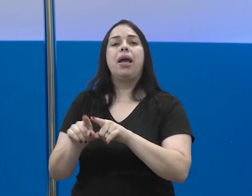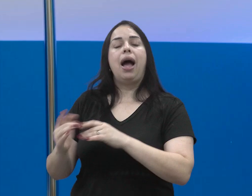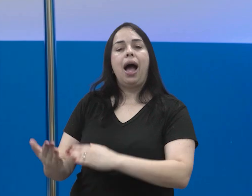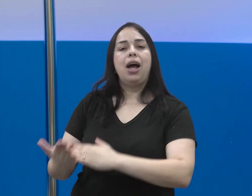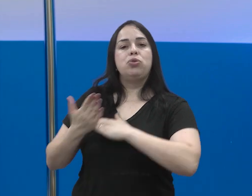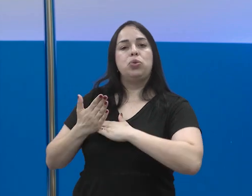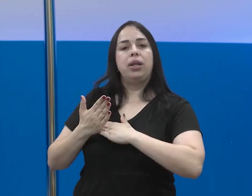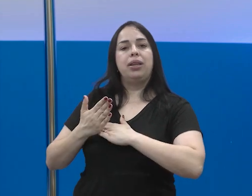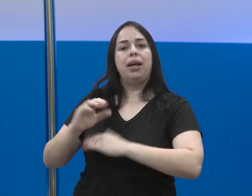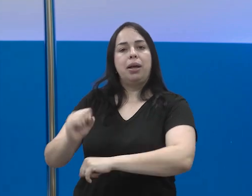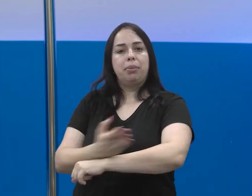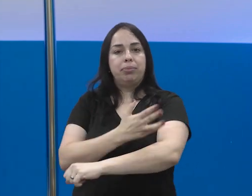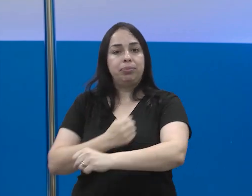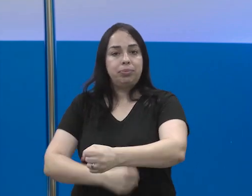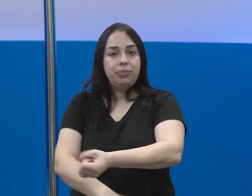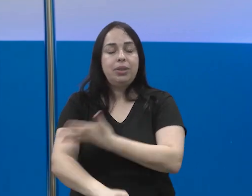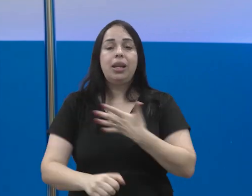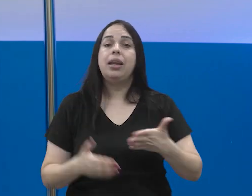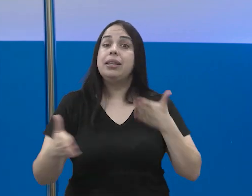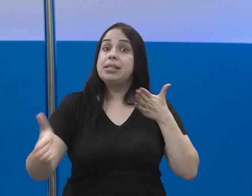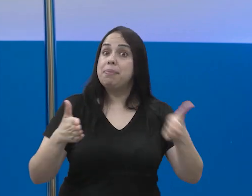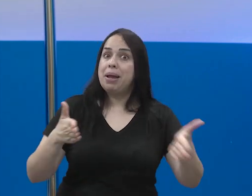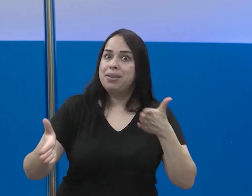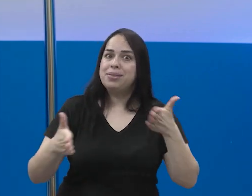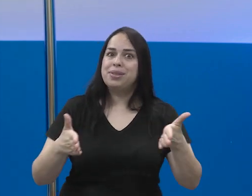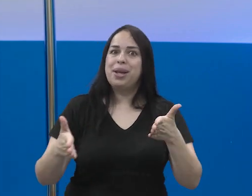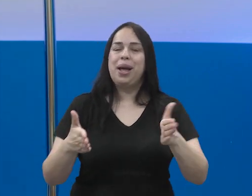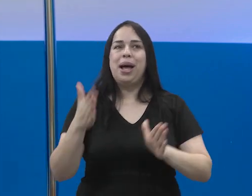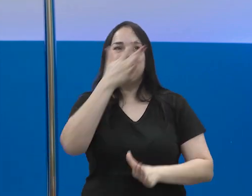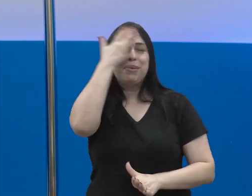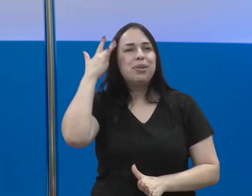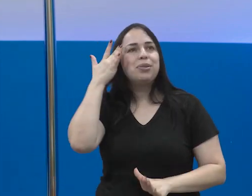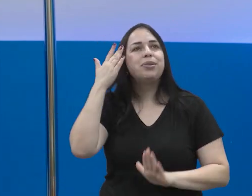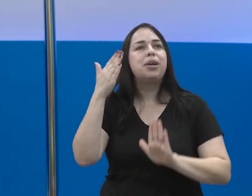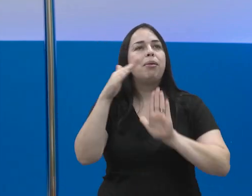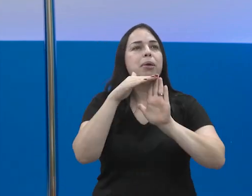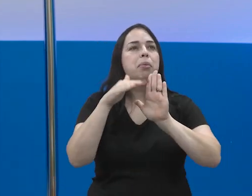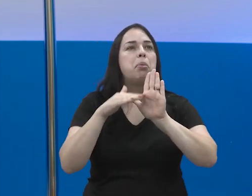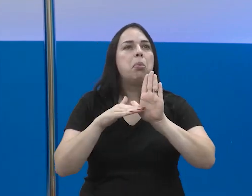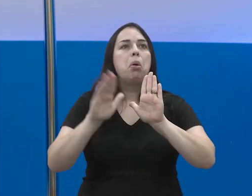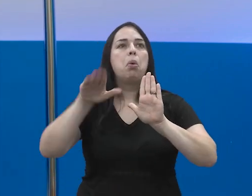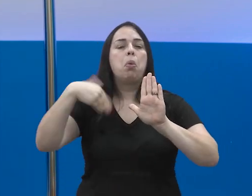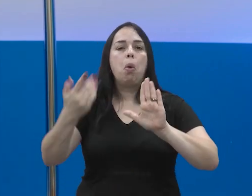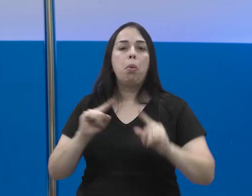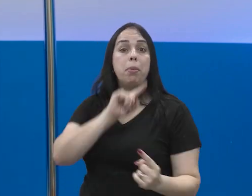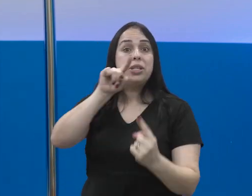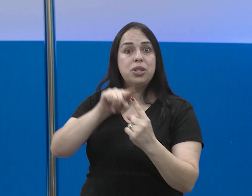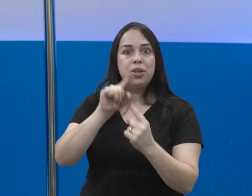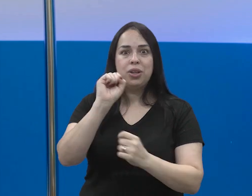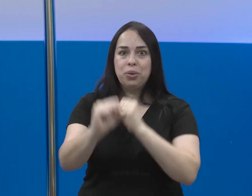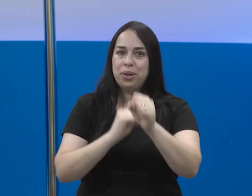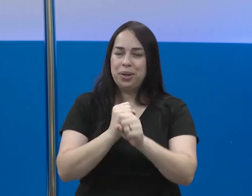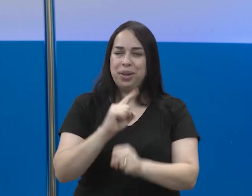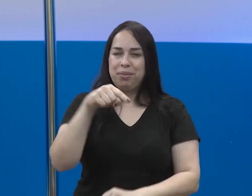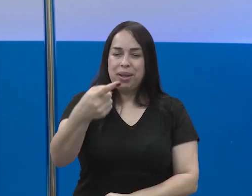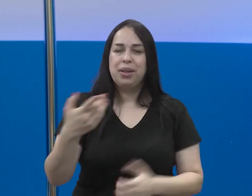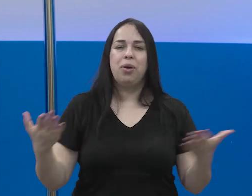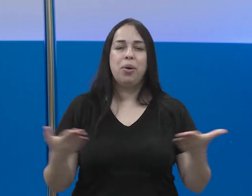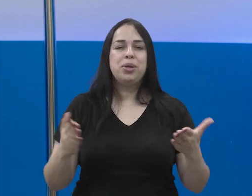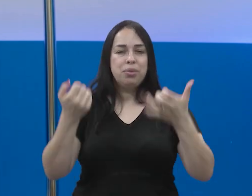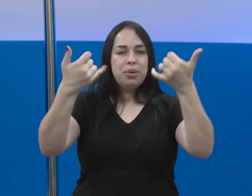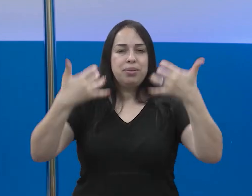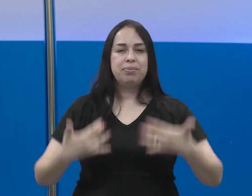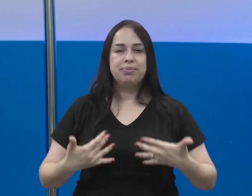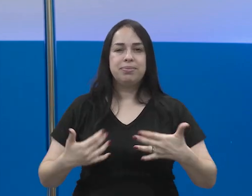quanto emocional. E nessa época do ano é comum fazer aquela listinha de metas para o ano que vem, né? Esse é o tema